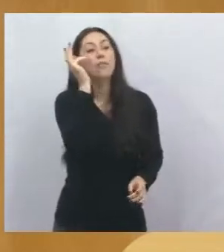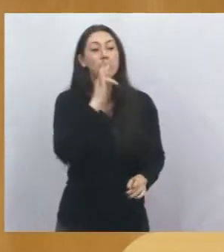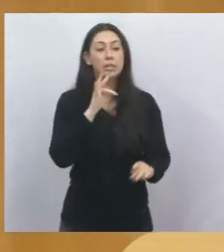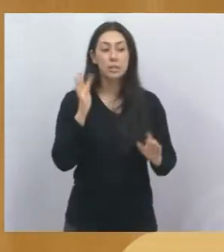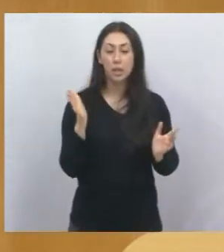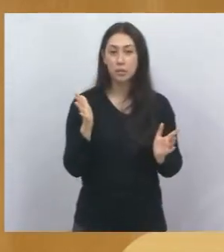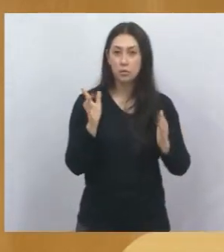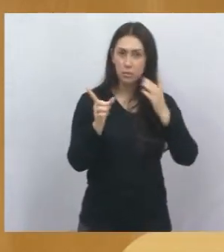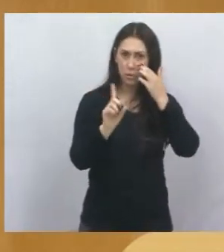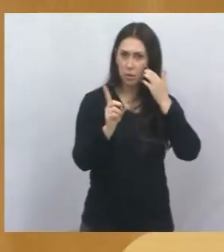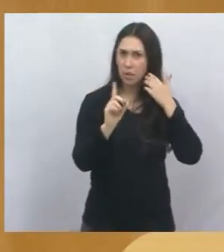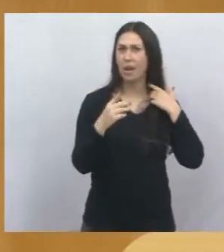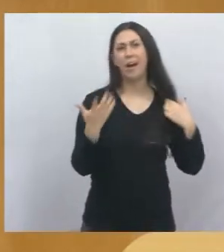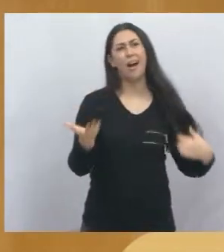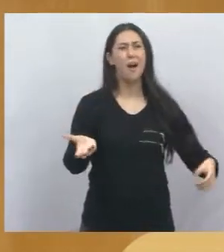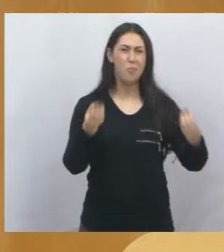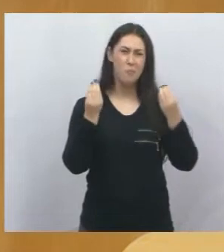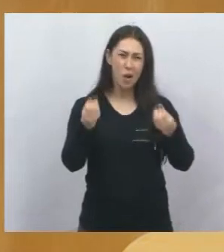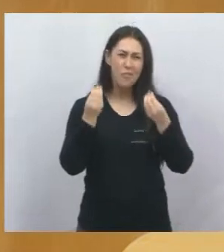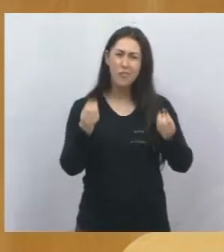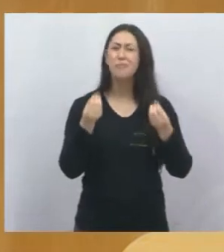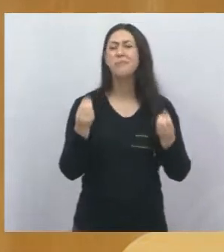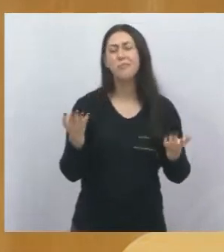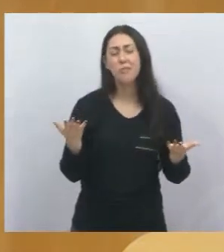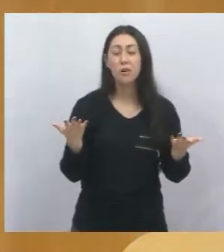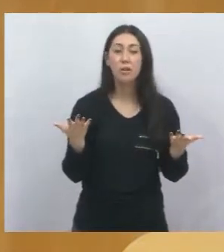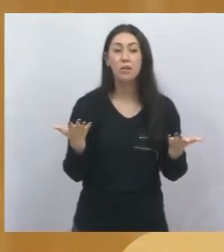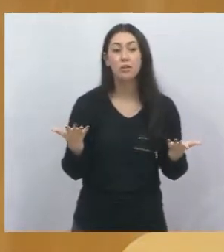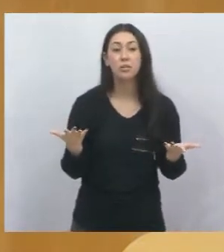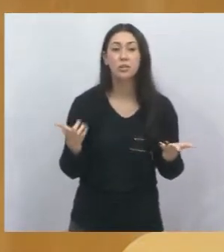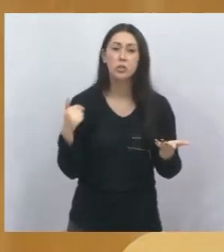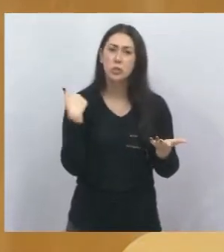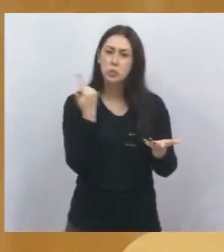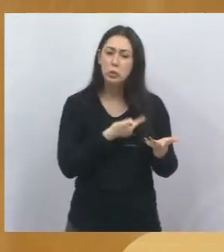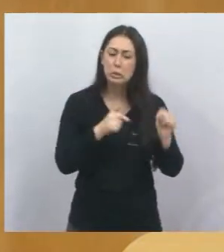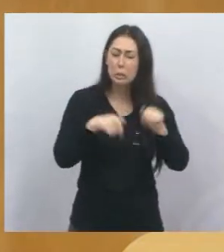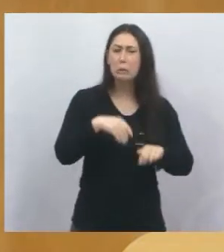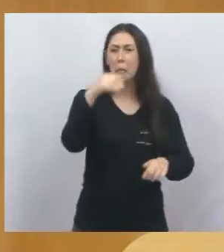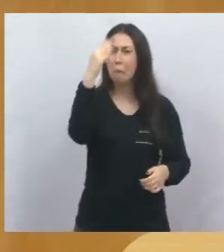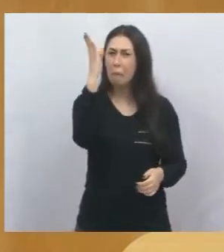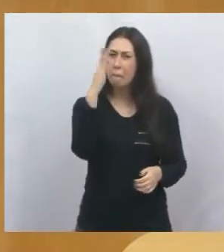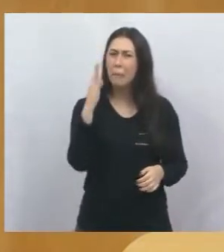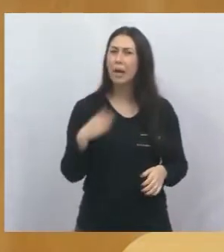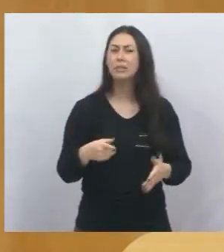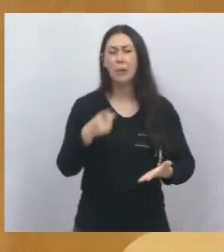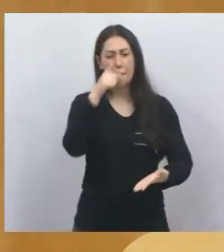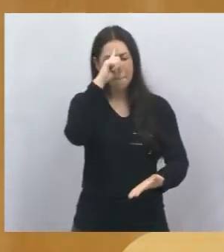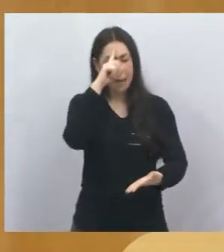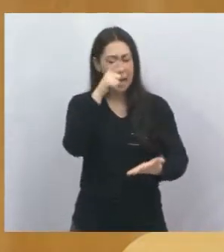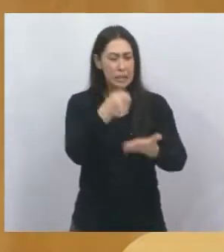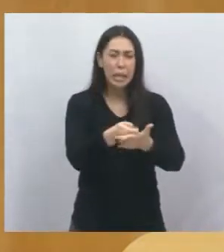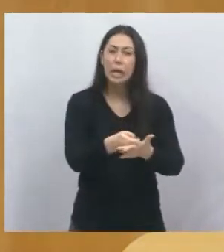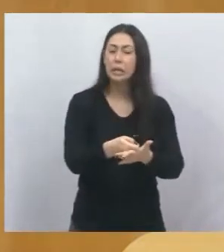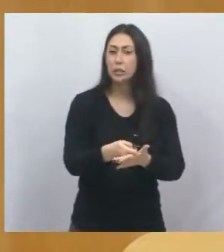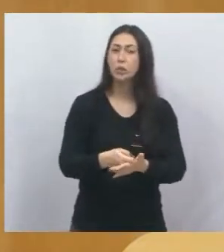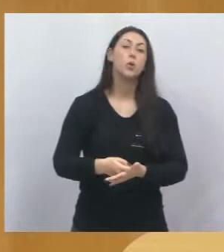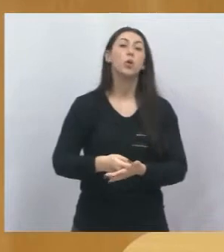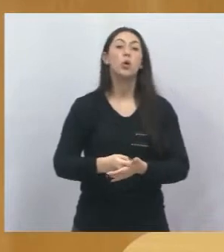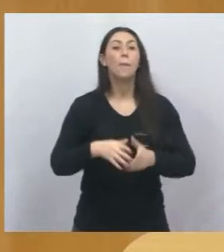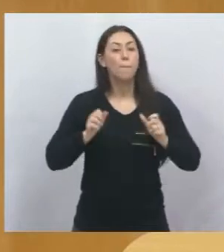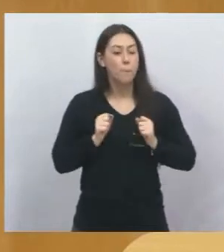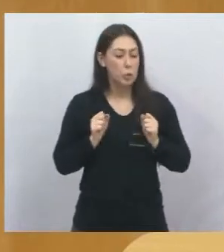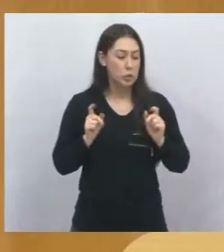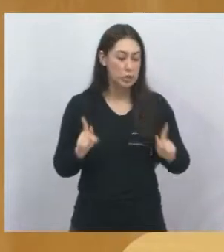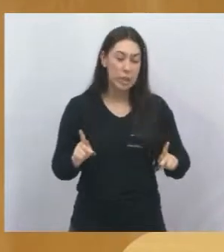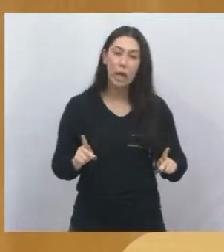3 salários mínimos. Pelo amor de Deus, onde nós vamos chegar nesse país ao estabelecer contribuição previdenciária